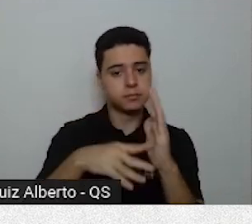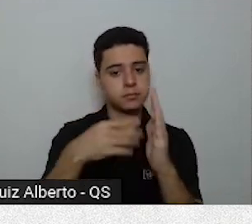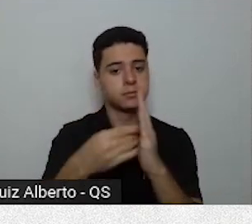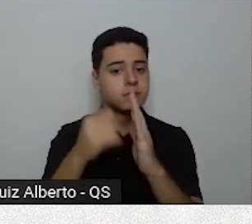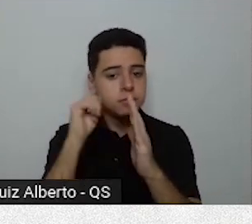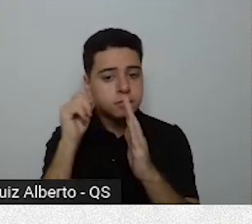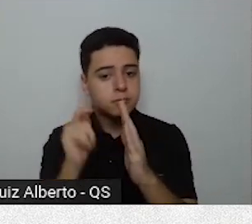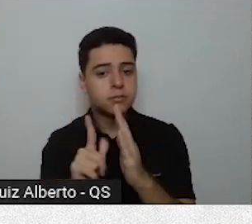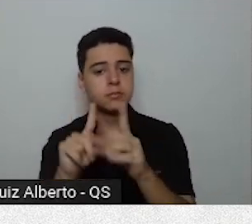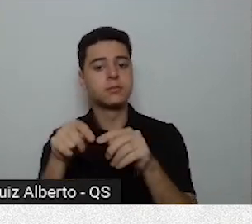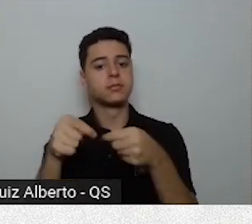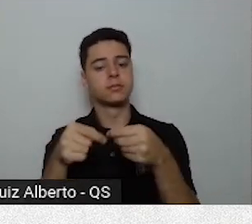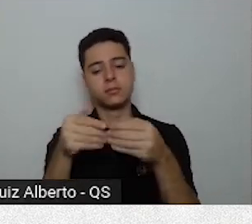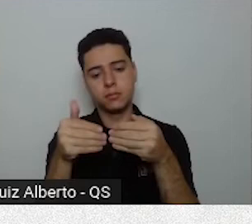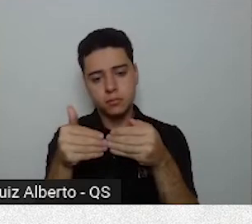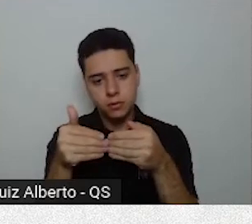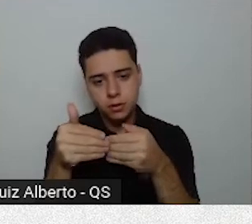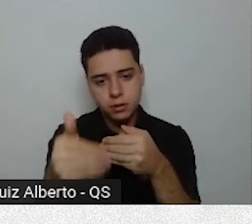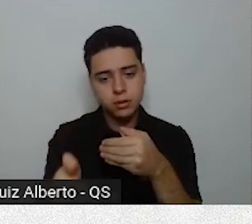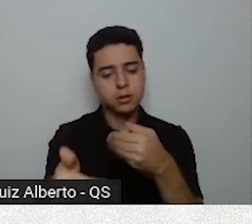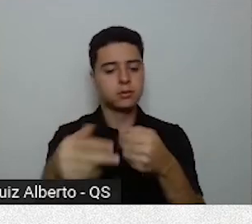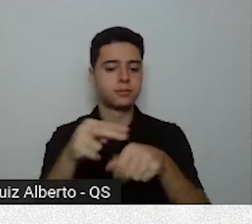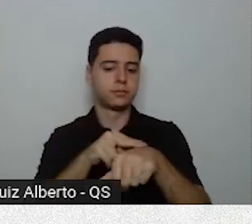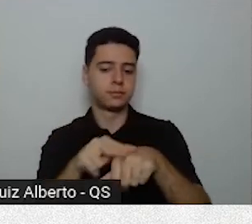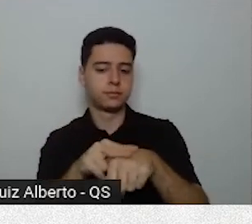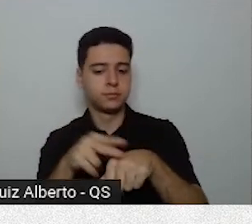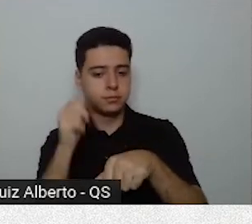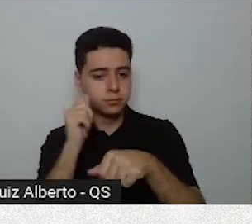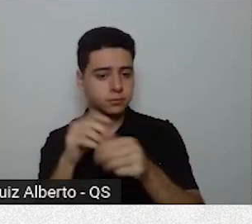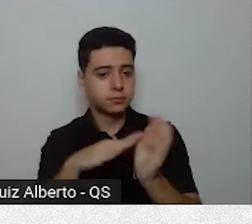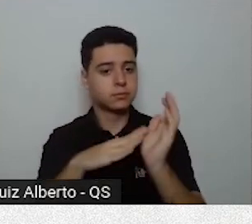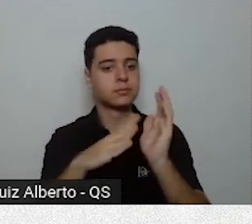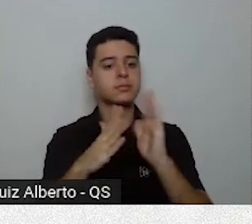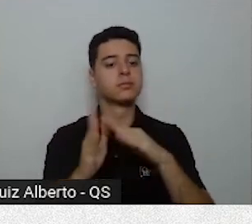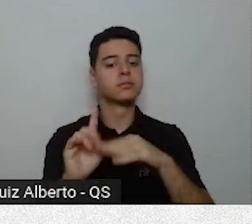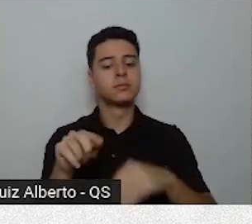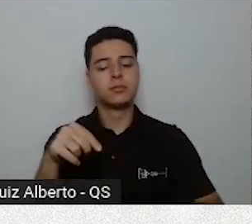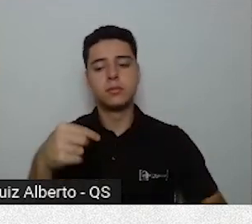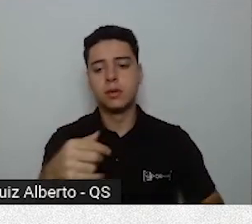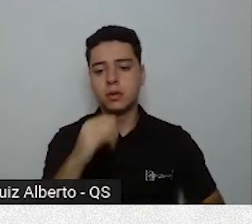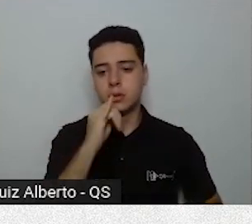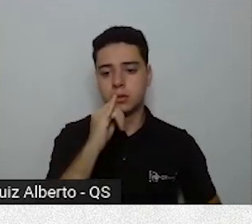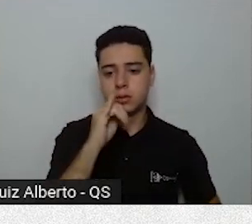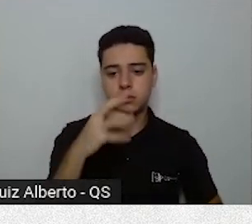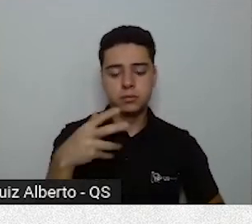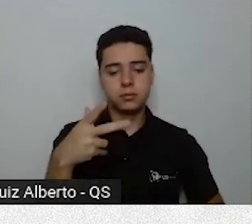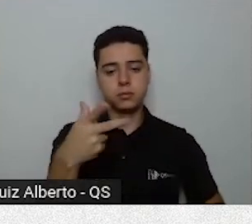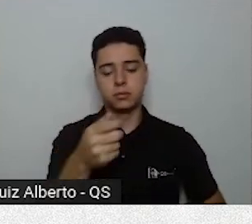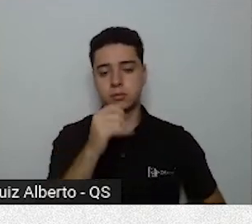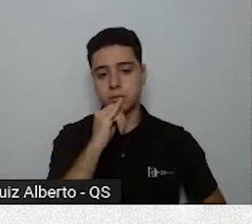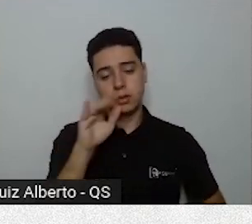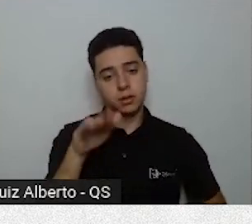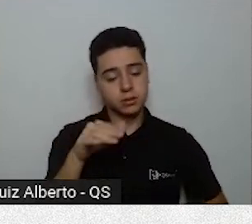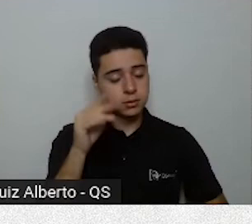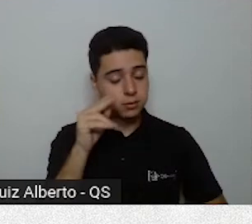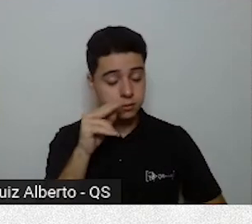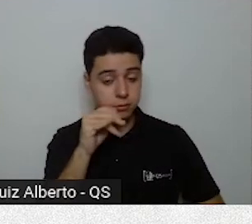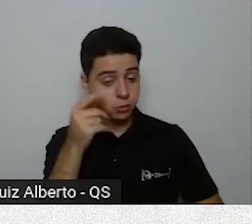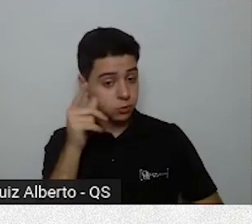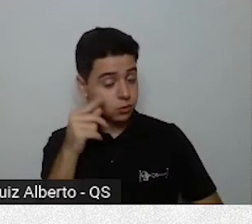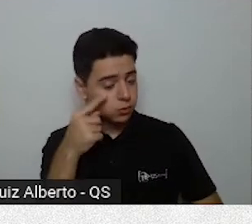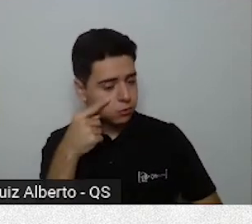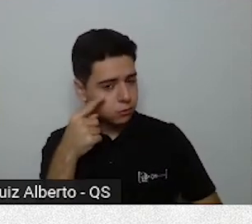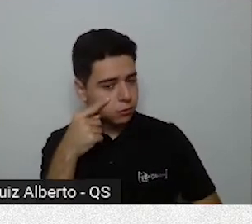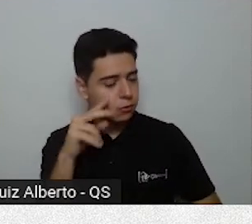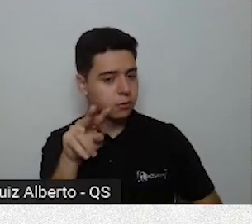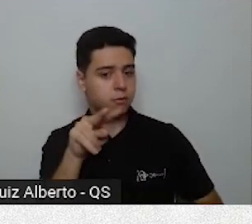e aí ela vai ficando um verde azulado, até depois que ela seca, ela fica mais verde mesmo. Agora eu